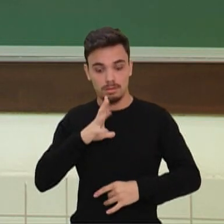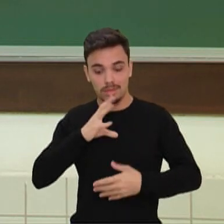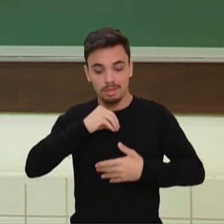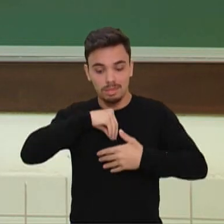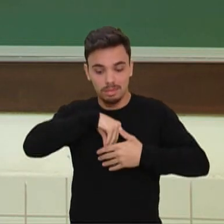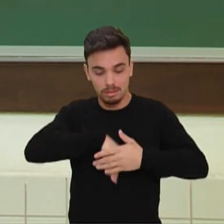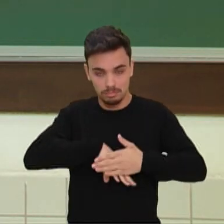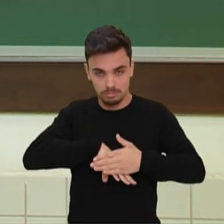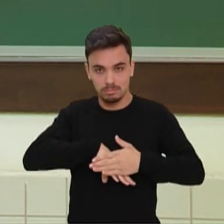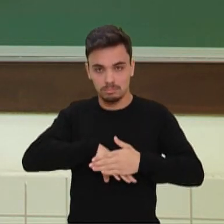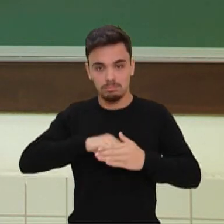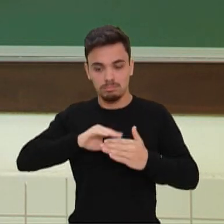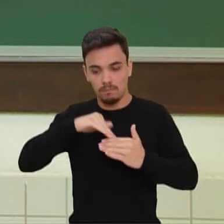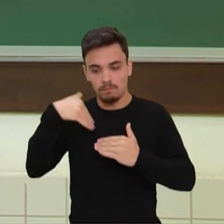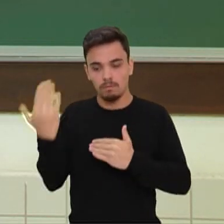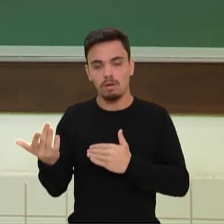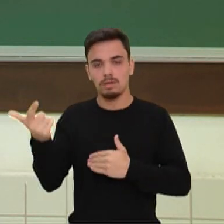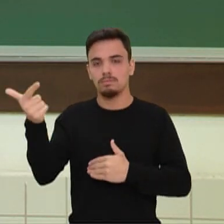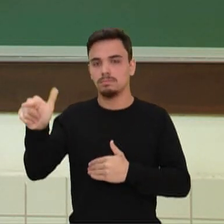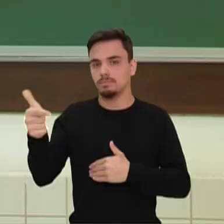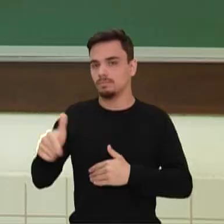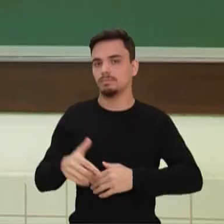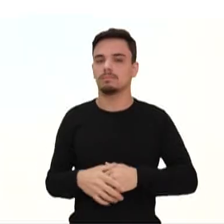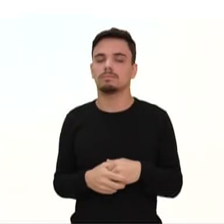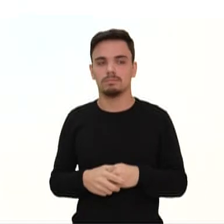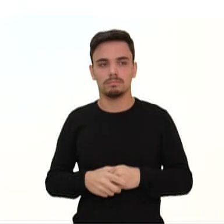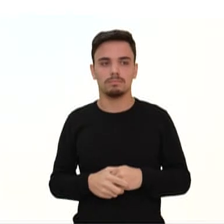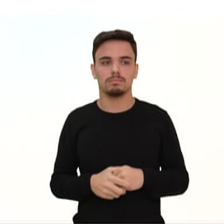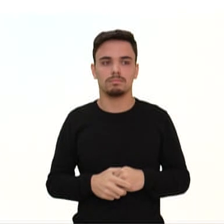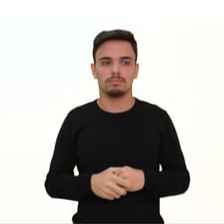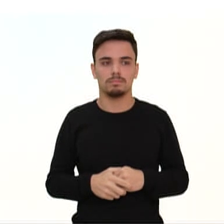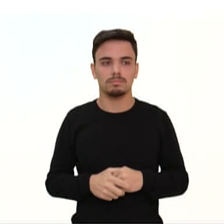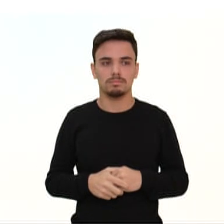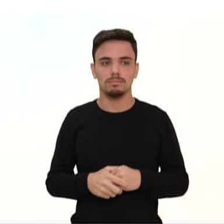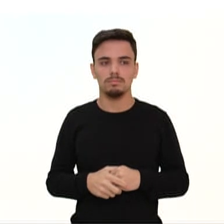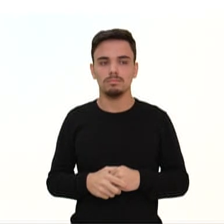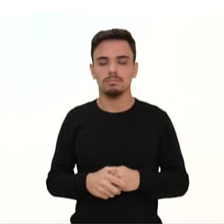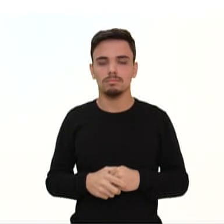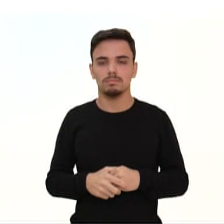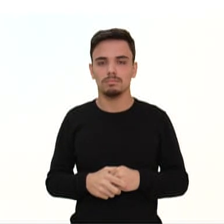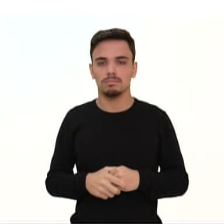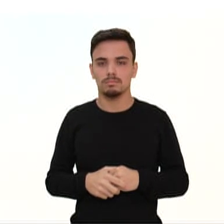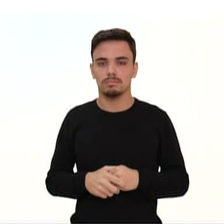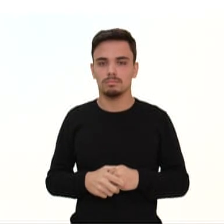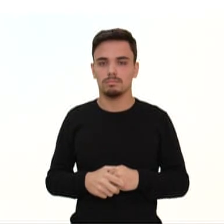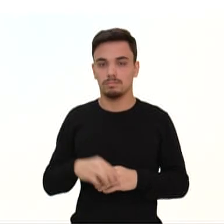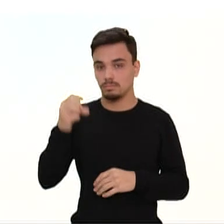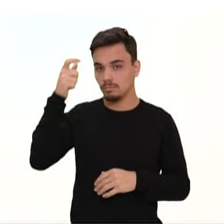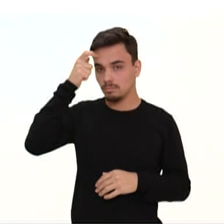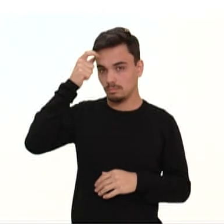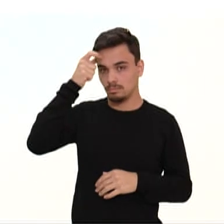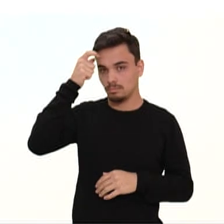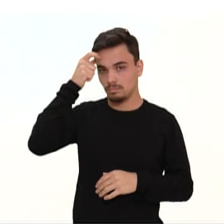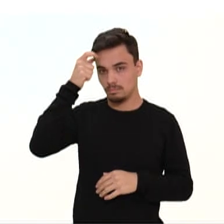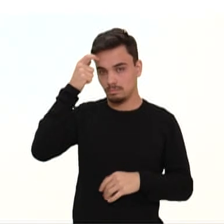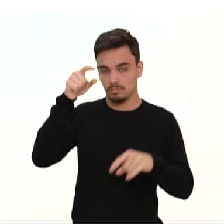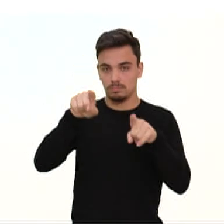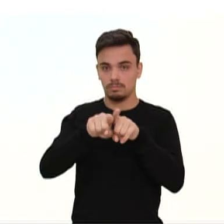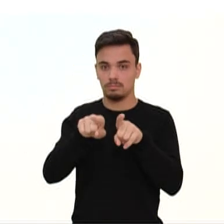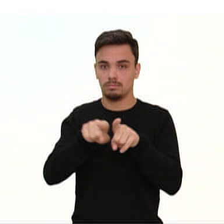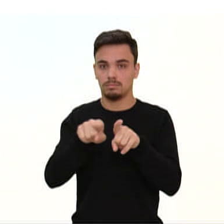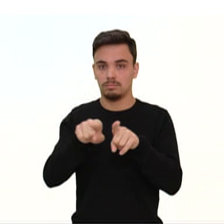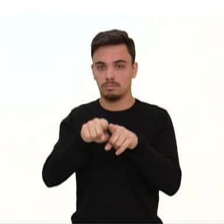não fora dele. Então, a raiz da alma é o corpo, a consciência para Nietzsche é